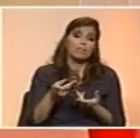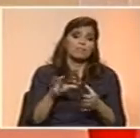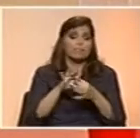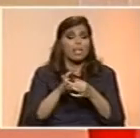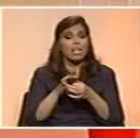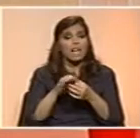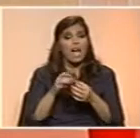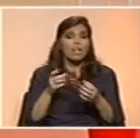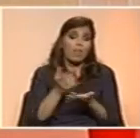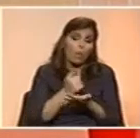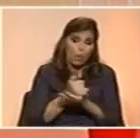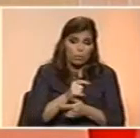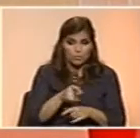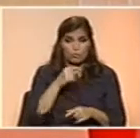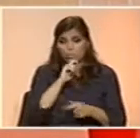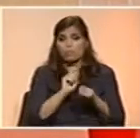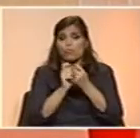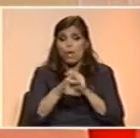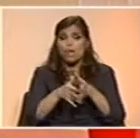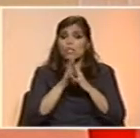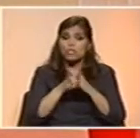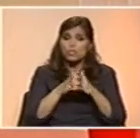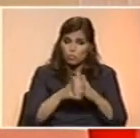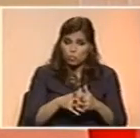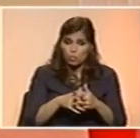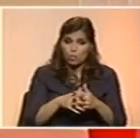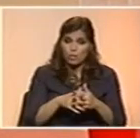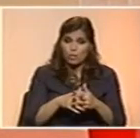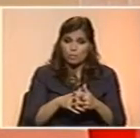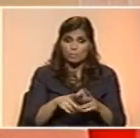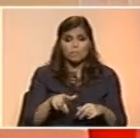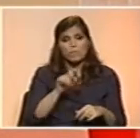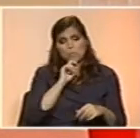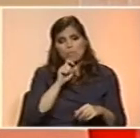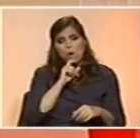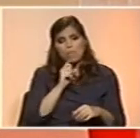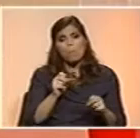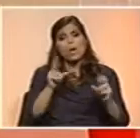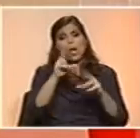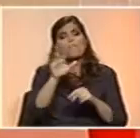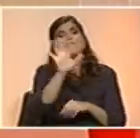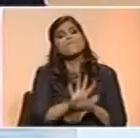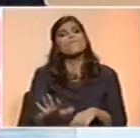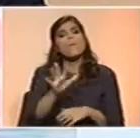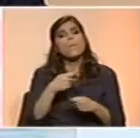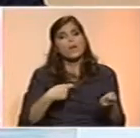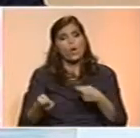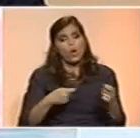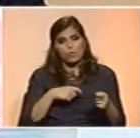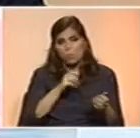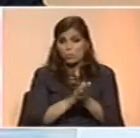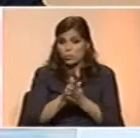na estrutura e no próprio rendimento do país como um todo. Não pode ser uma nova forma de negócio? Não pode ser também uma